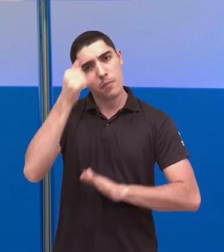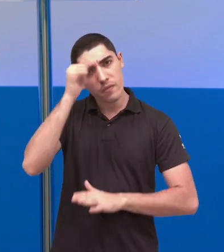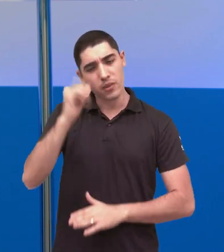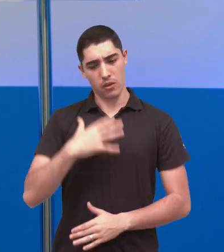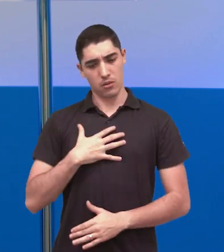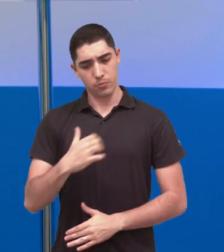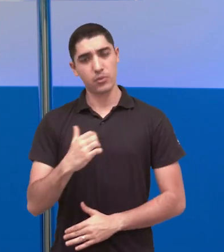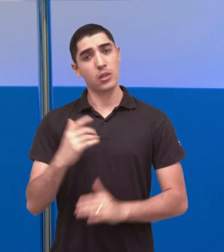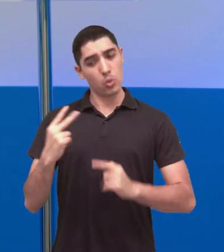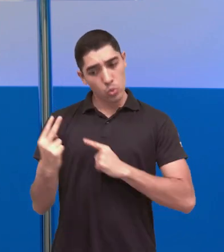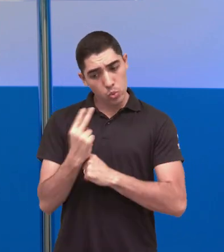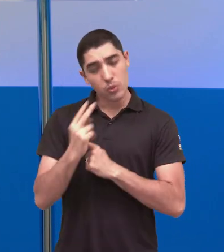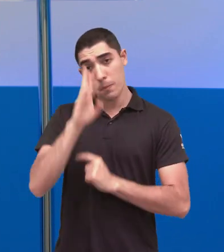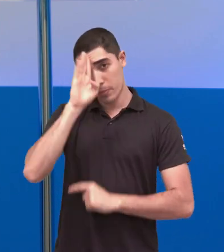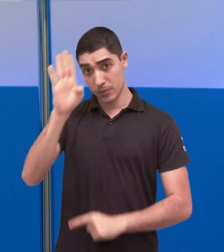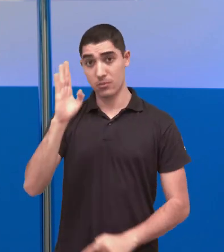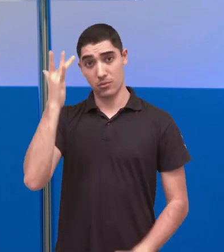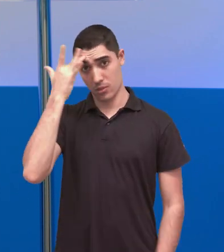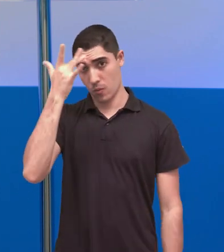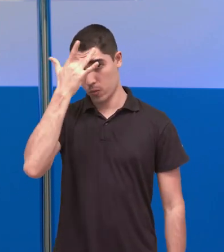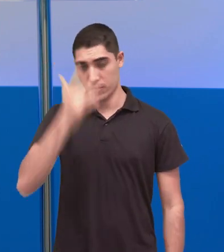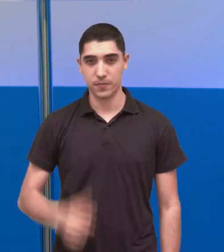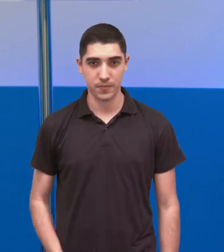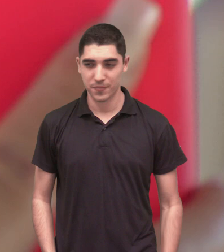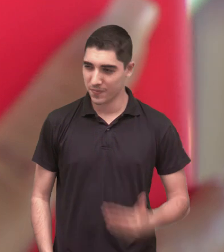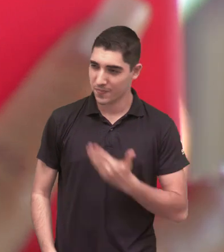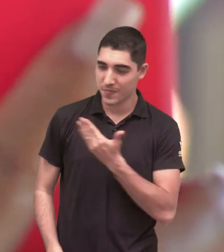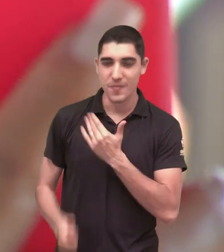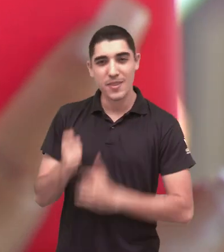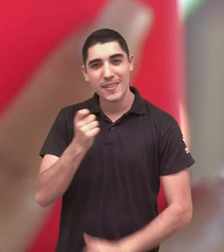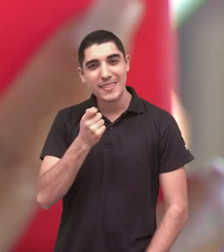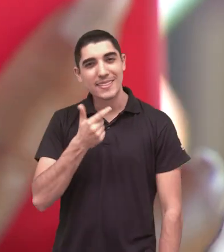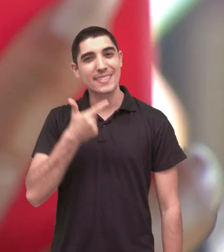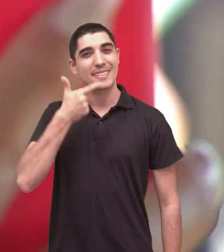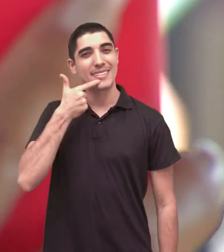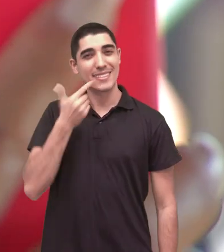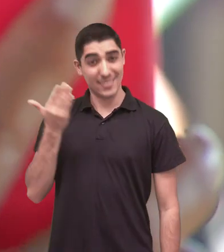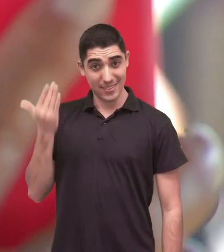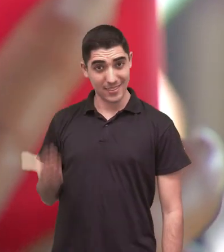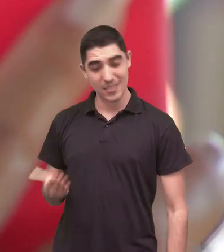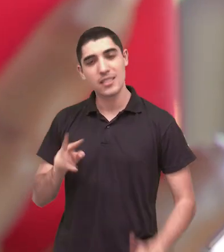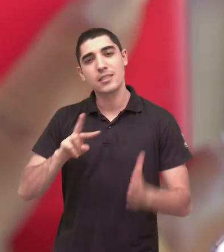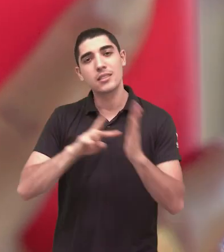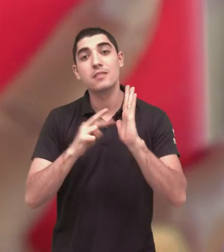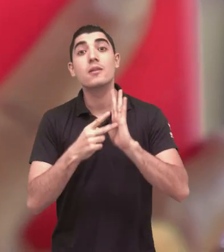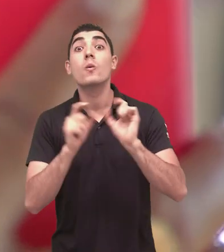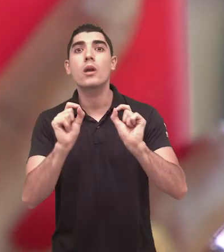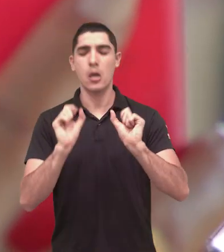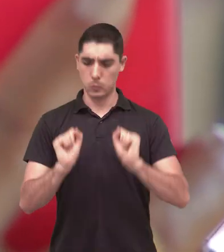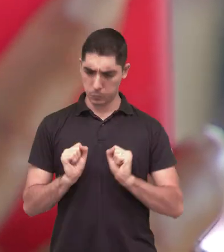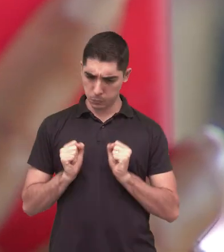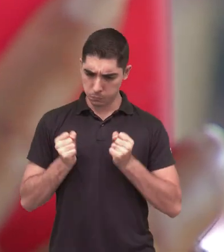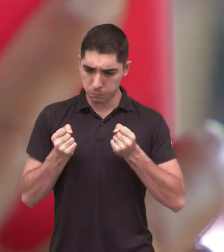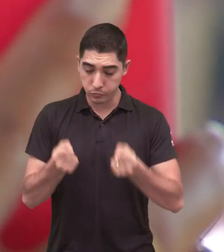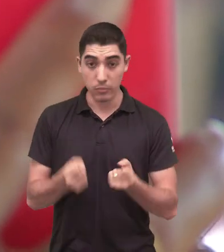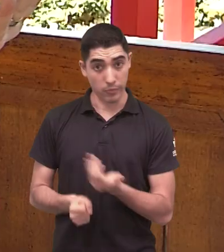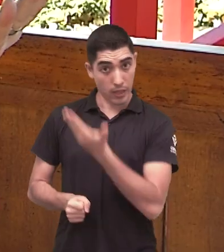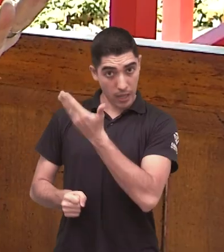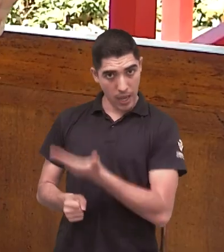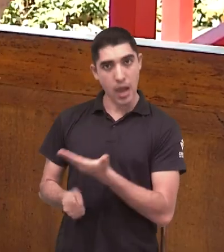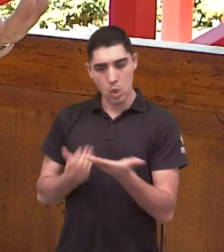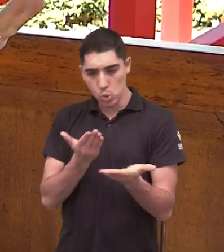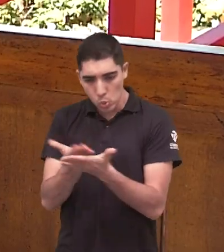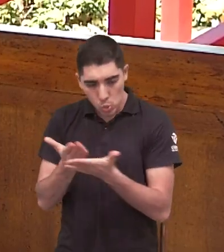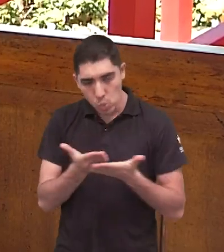os cuidados necessários com a saúde mental. O sorriso no rosto da Evil é sinônimo de força.